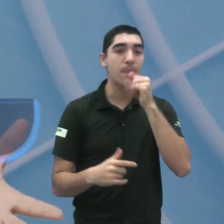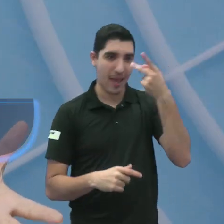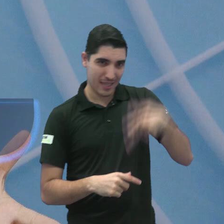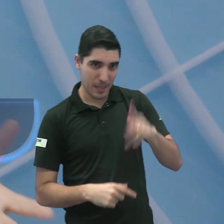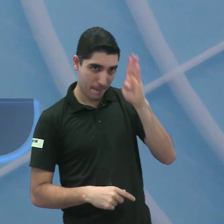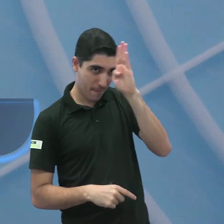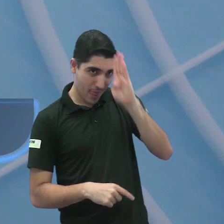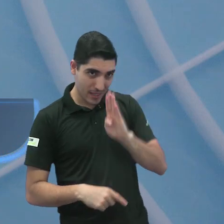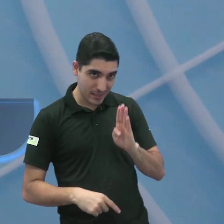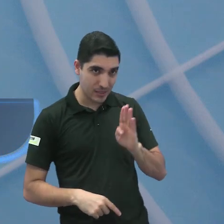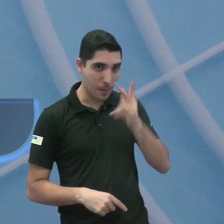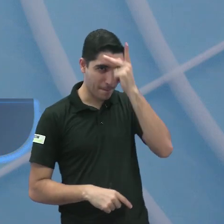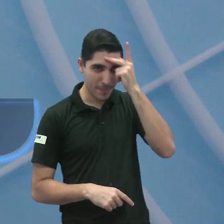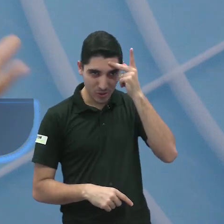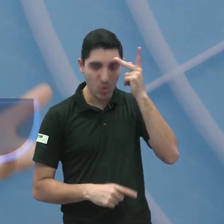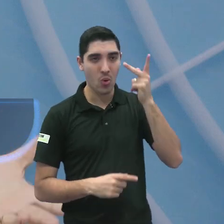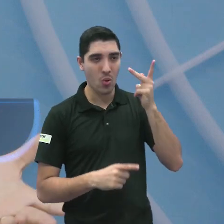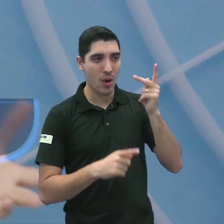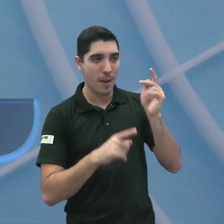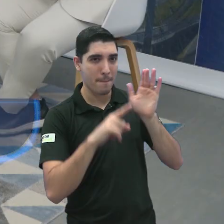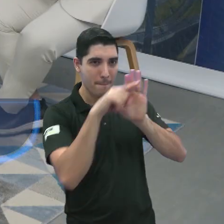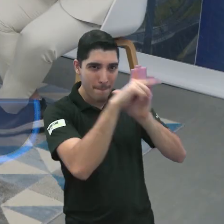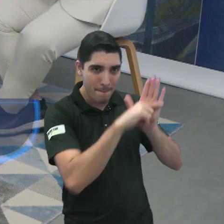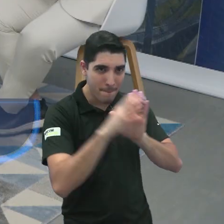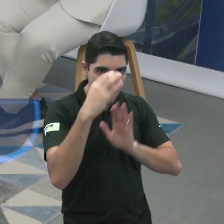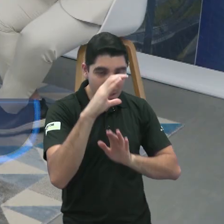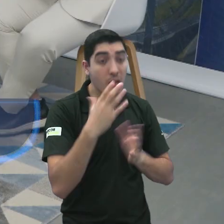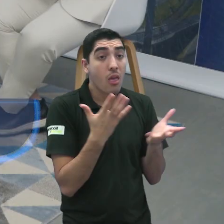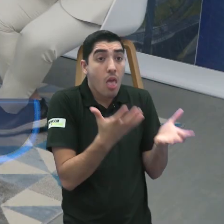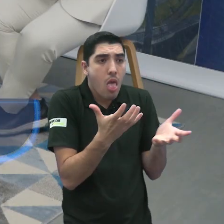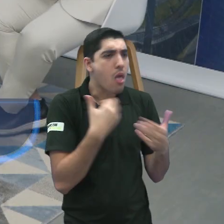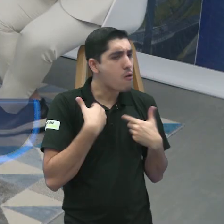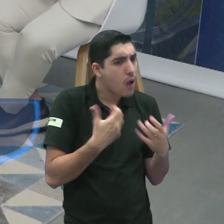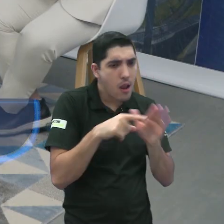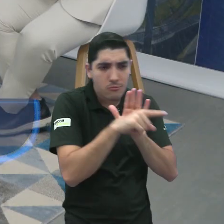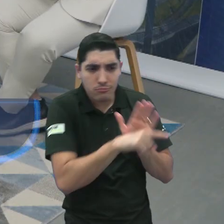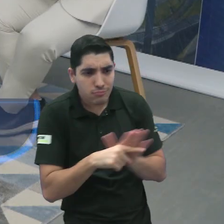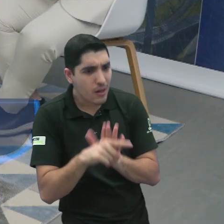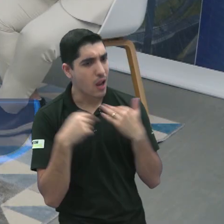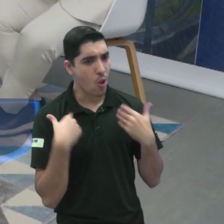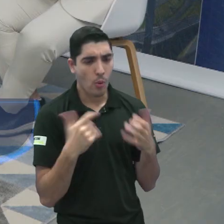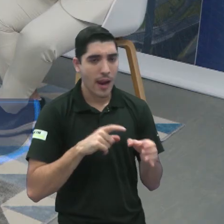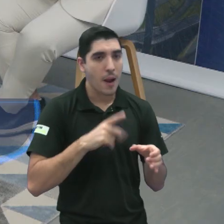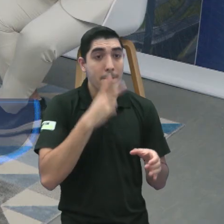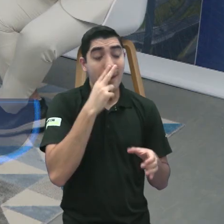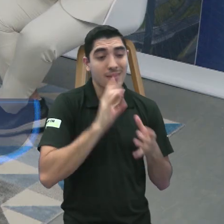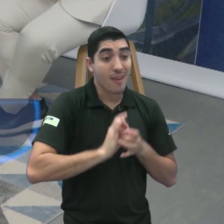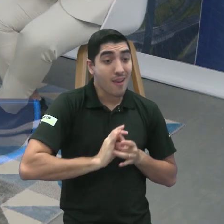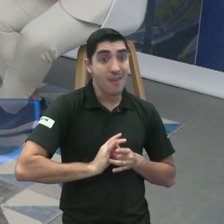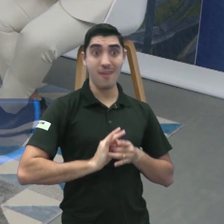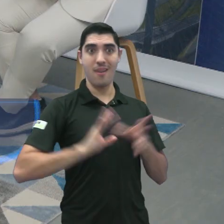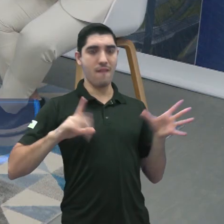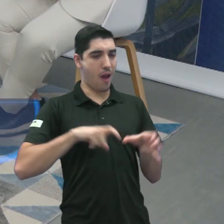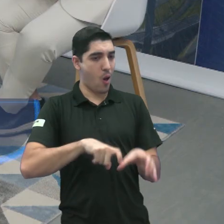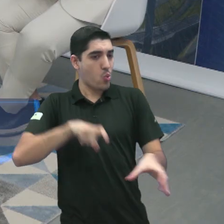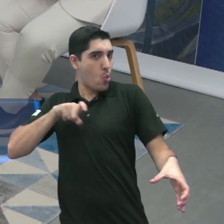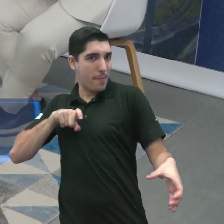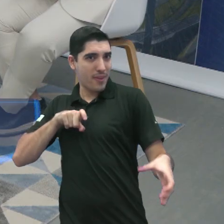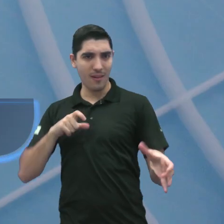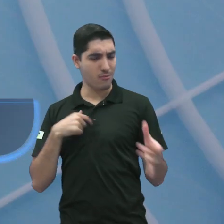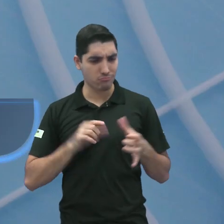brasileiro, ele quer pesquisar, ele quer ter autonomia, quer ter o recurso para pesquisar. Então, se eu tenho um estudo